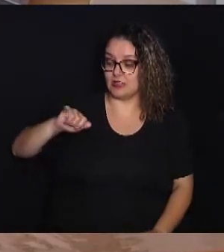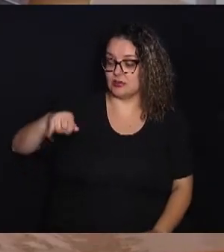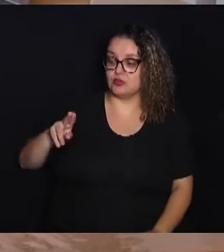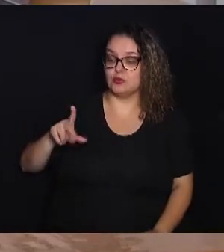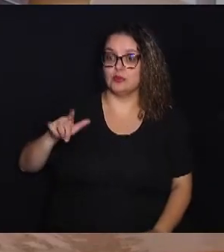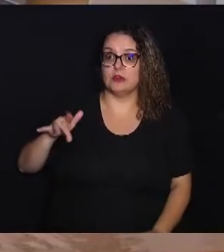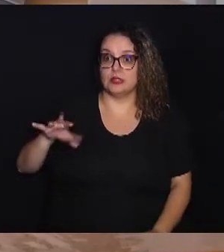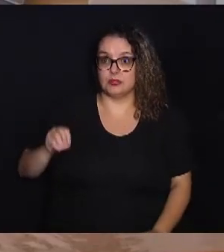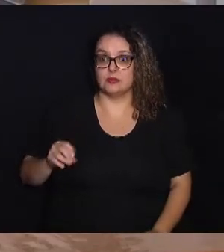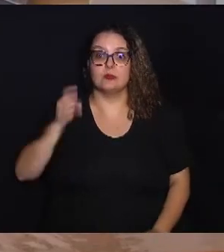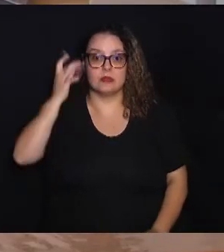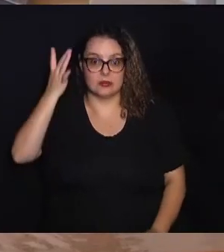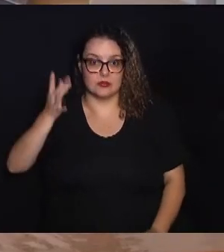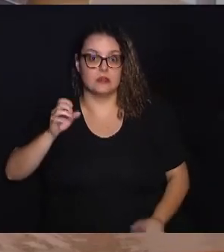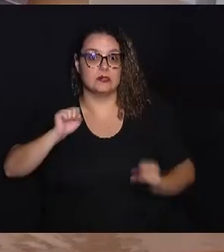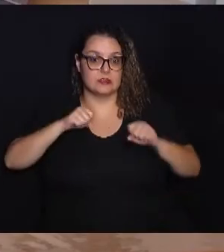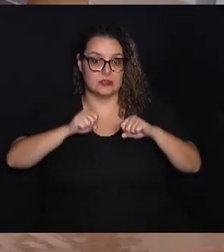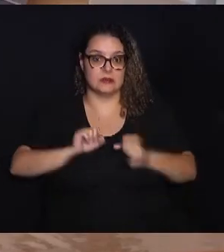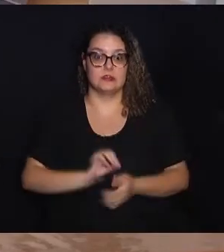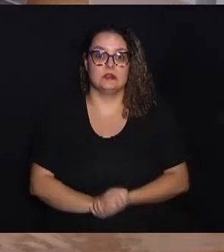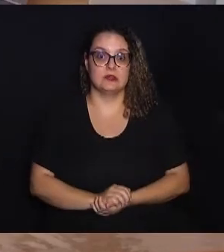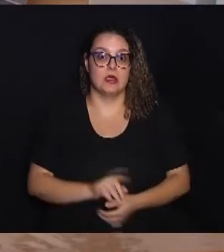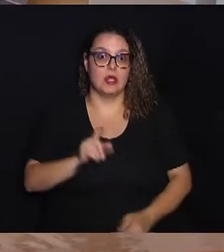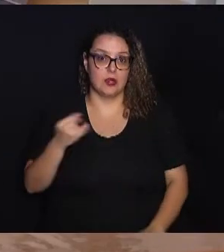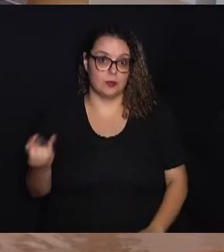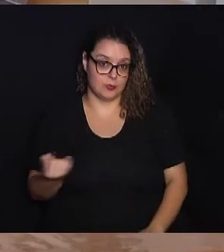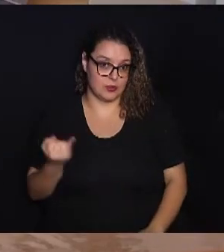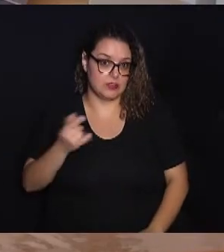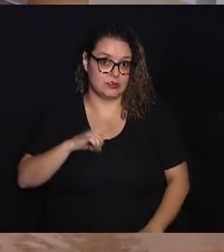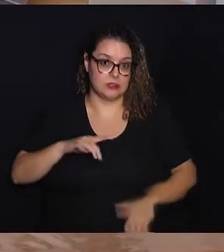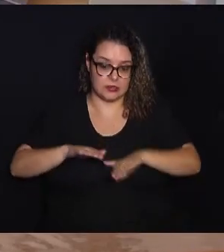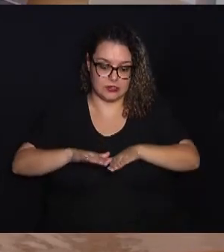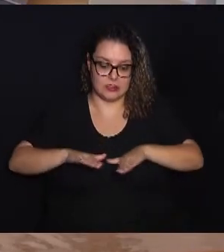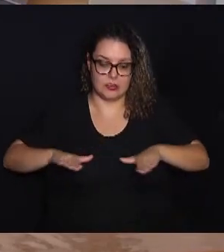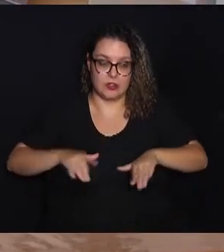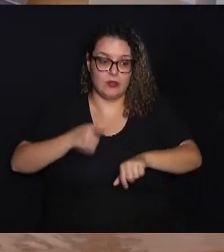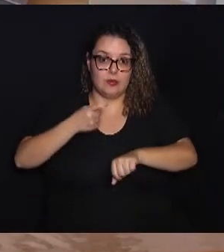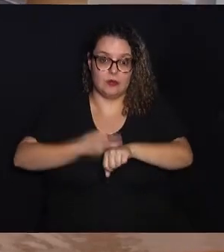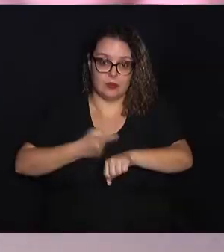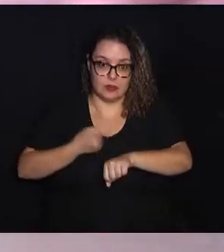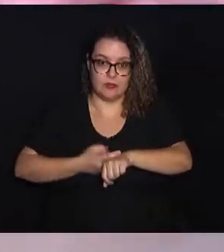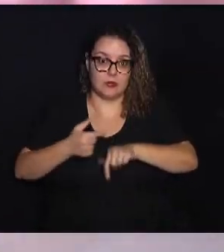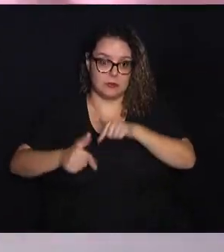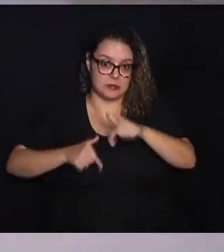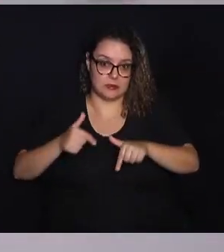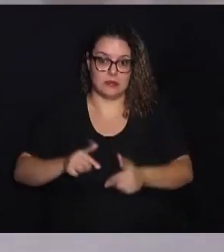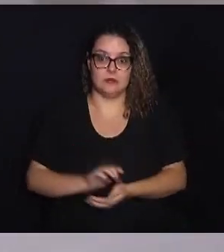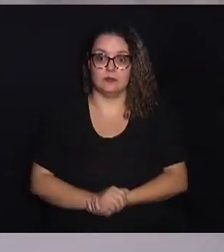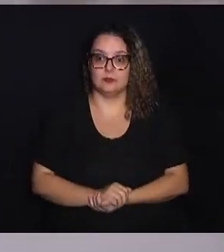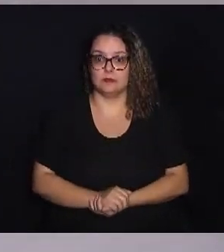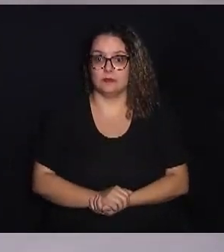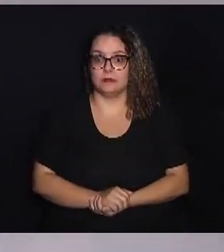mais fácil. Isso. É importante a gente ter uma superfície firme para trabalhar. E ainda estou trabalhando com